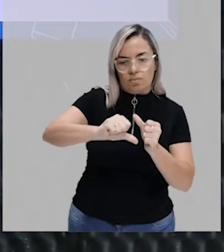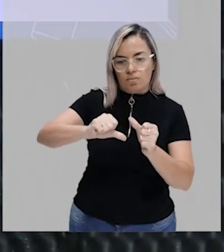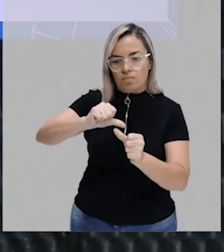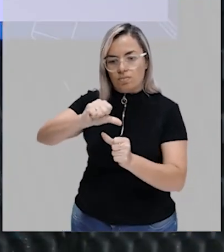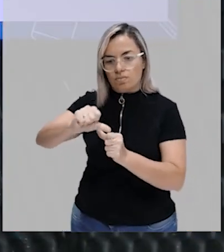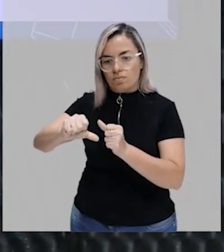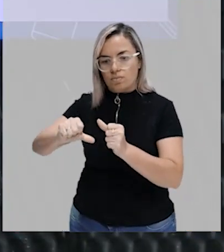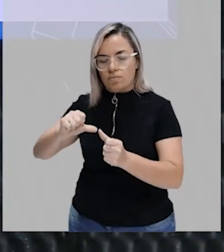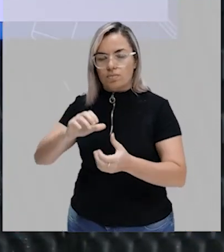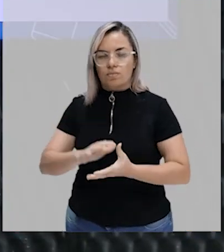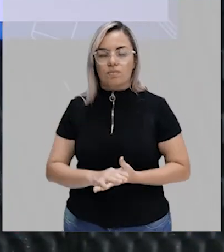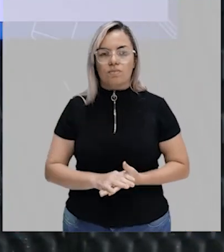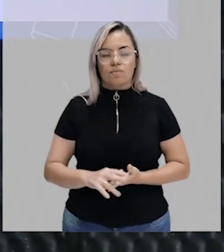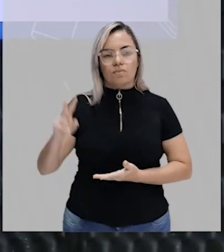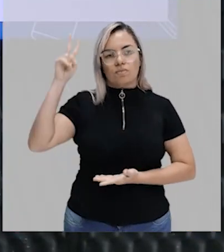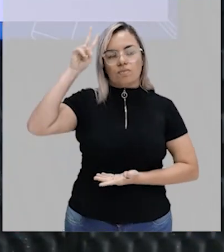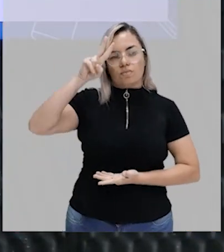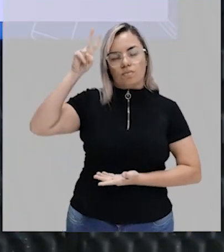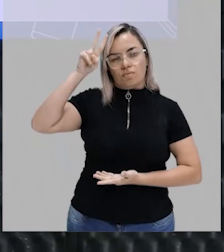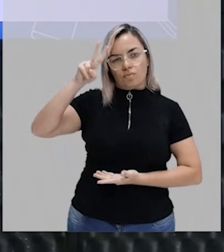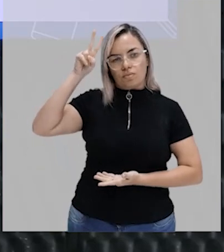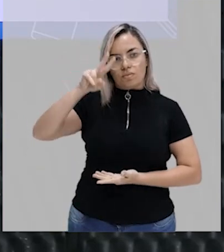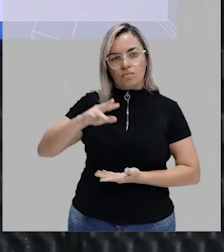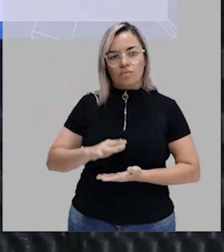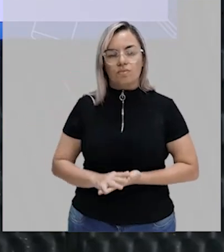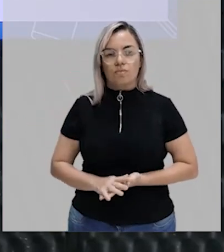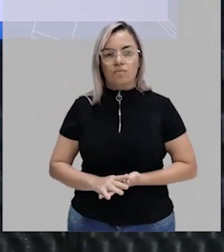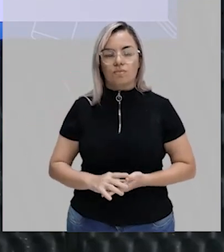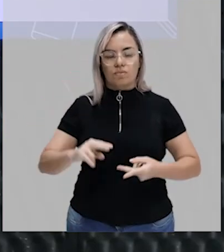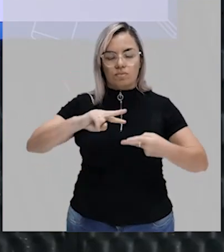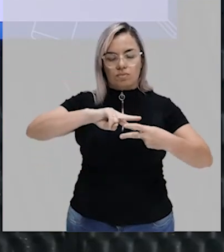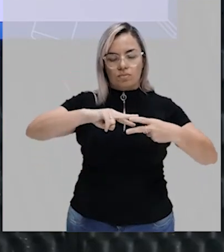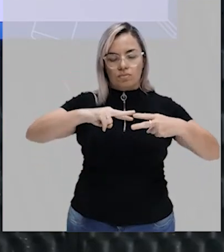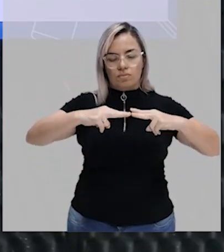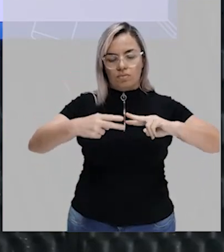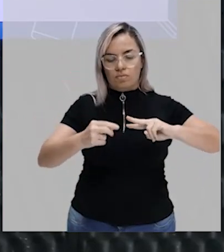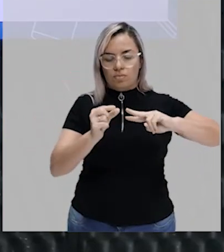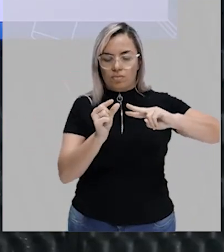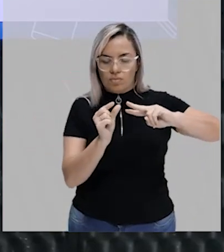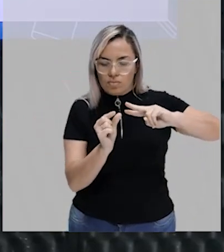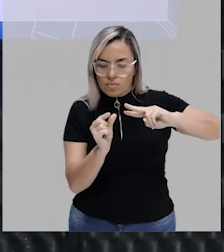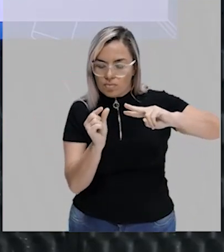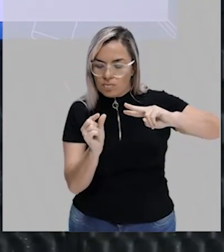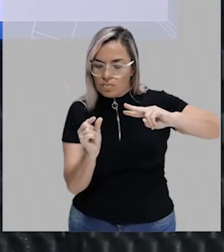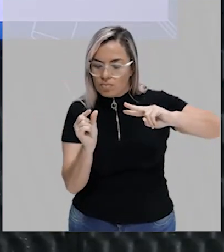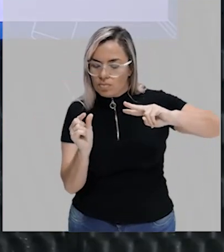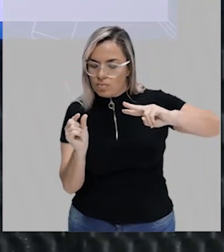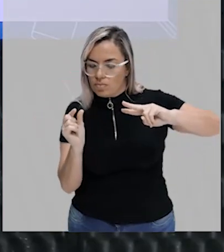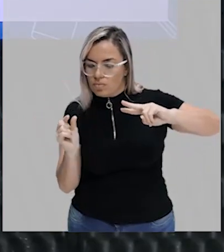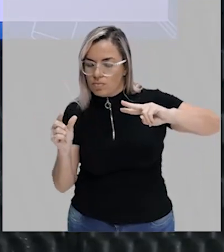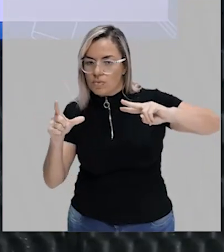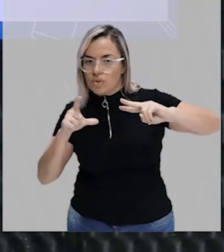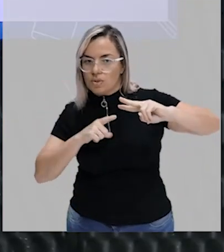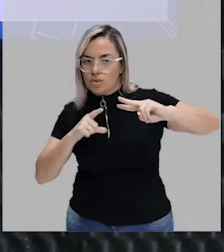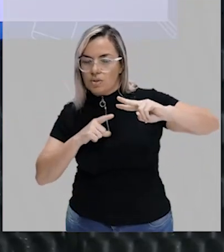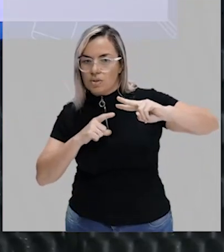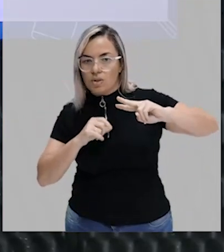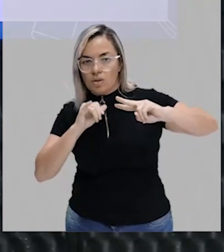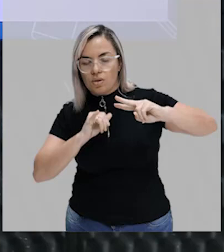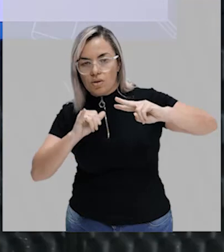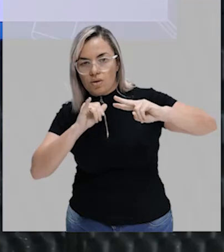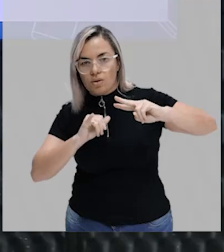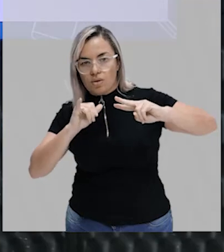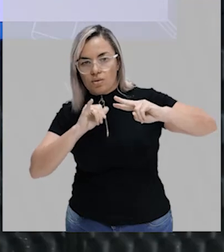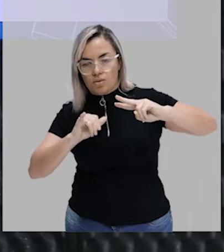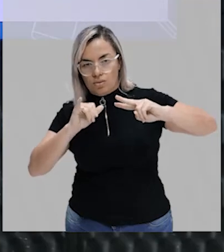mutação. Vocês lembram que genes são trechos do DNA que contêm uma informação genética. E